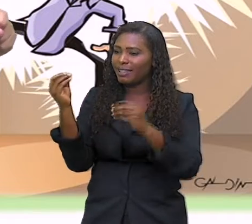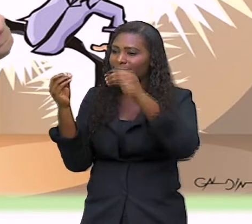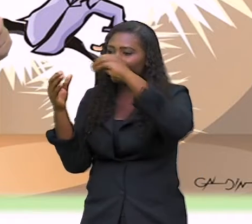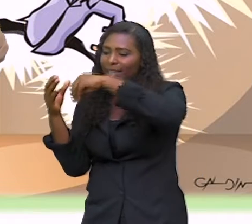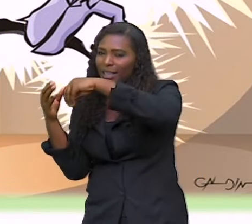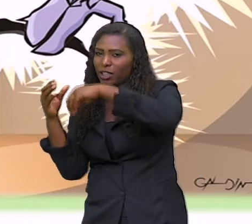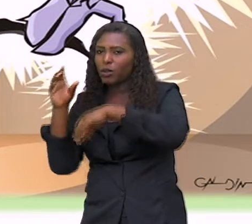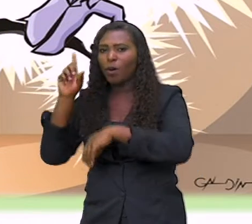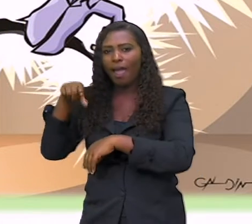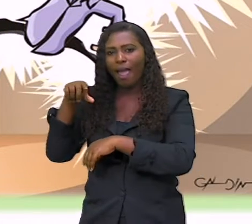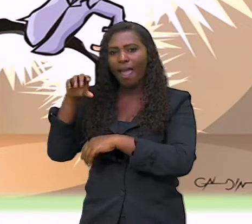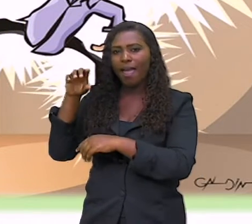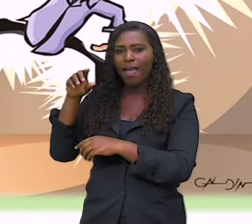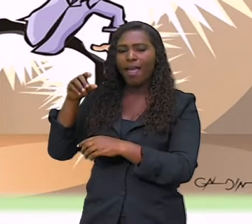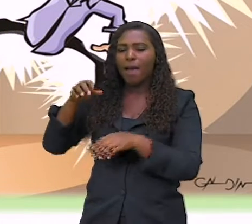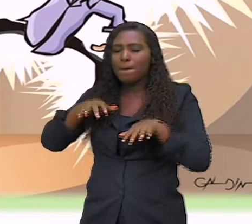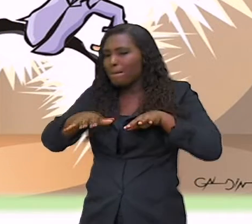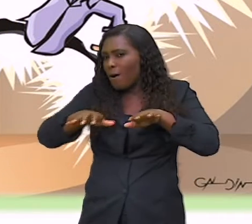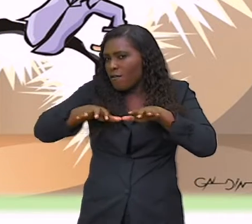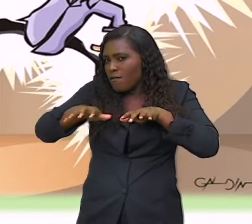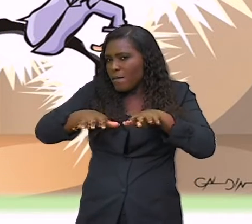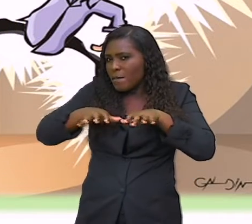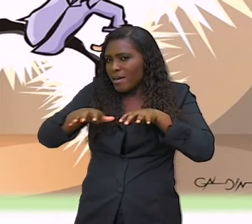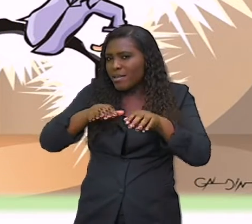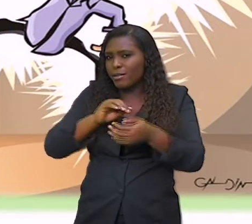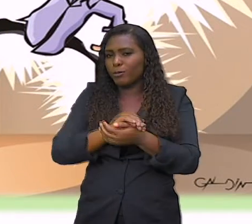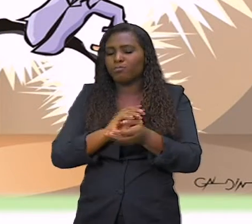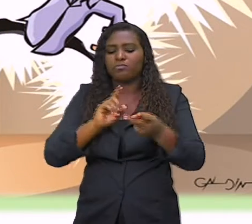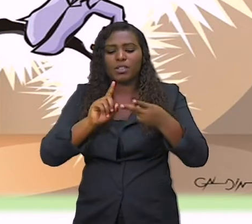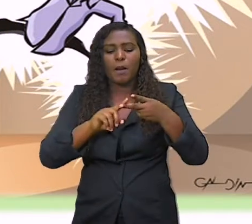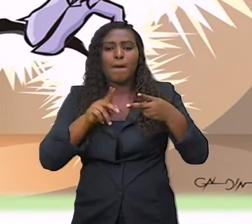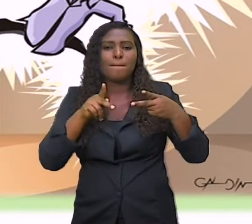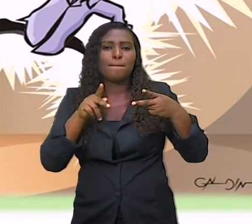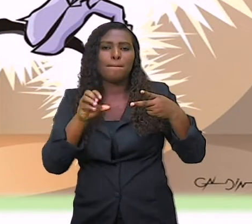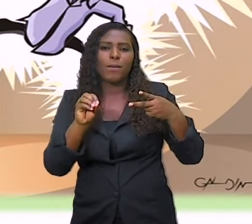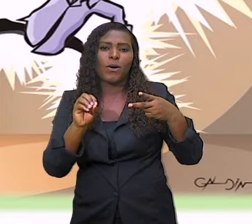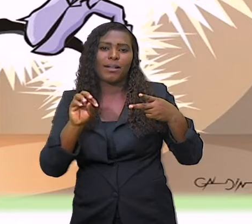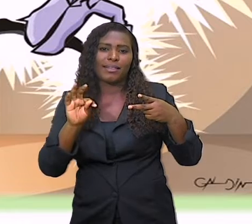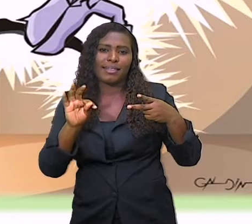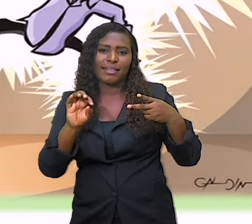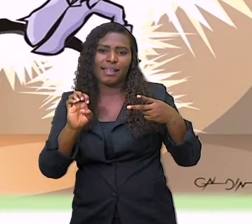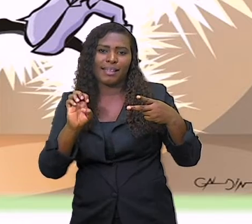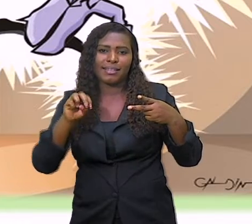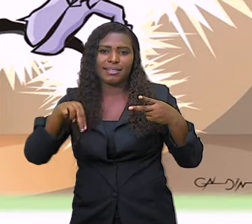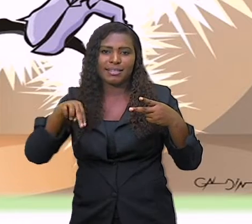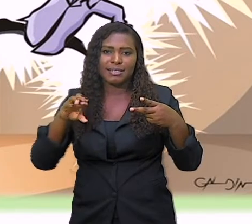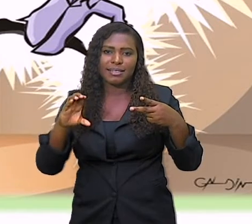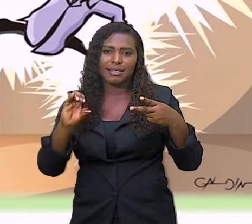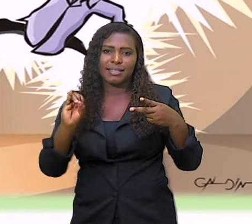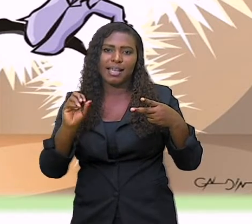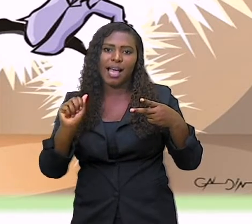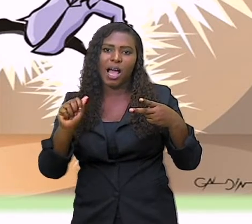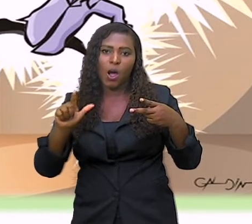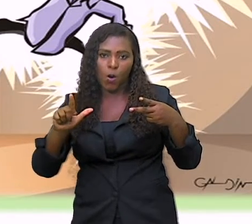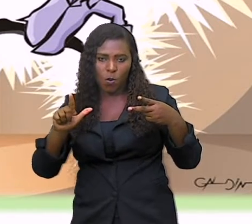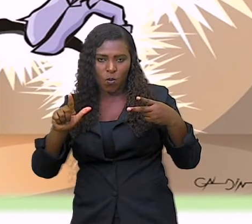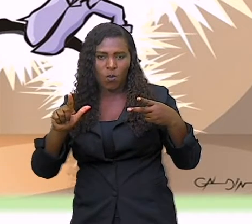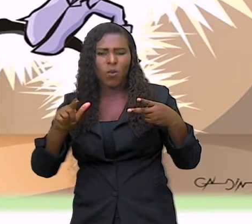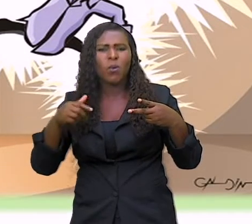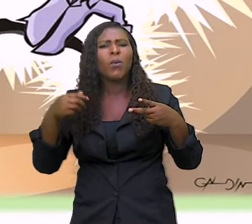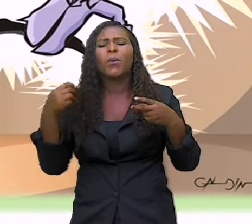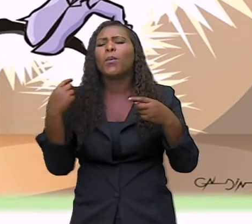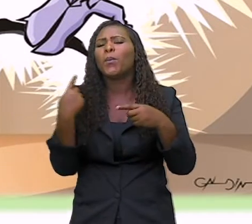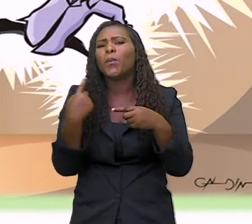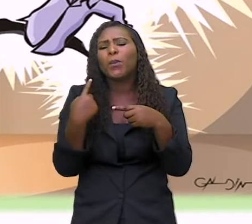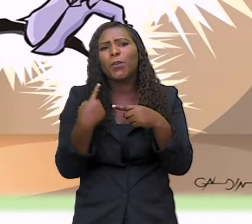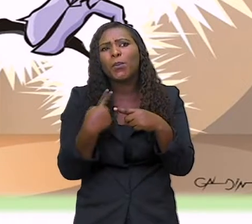ainda também a mecânica potencial. Precisa então do quê? De uma potencialização